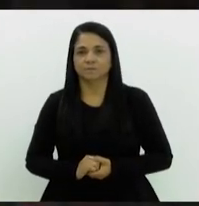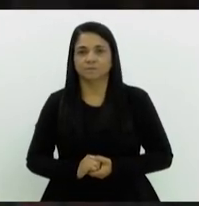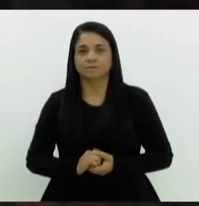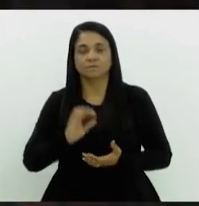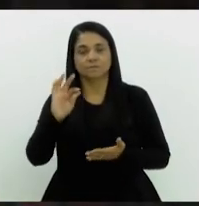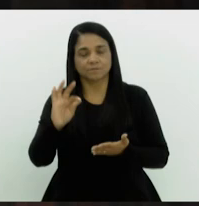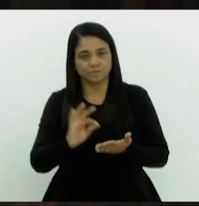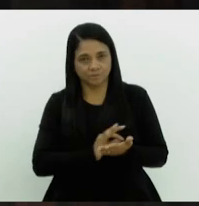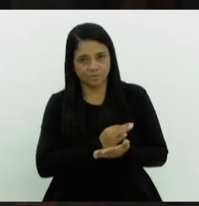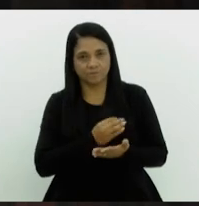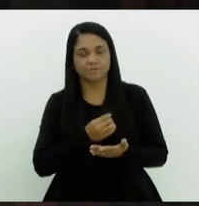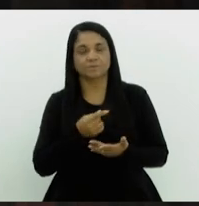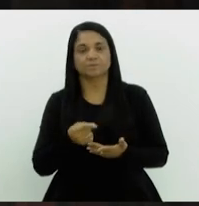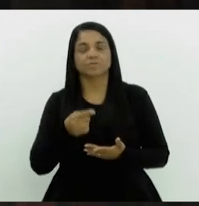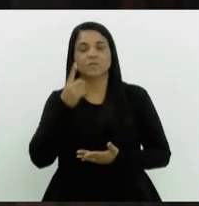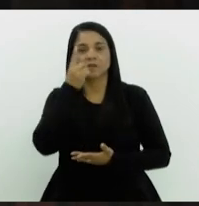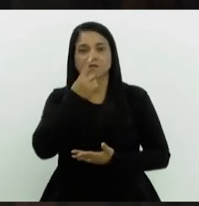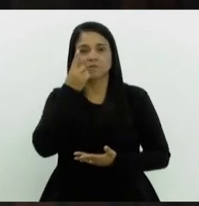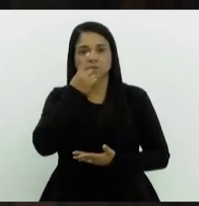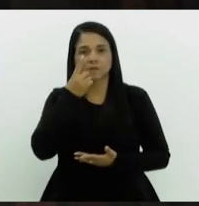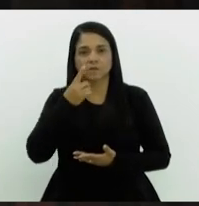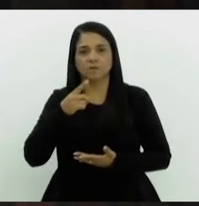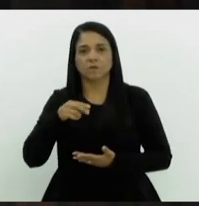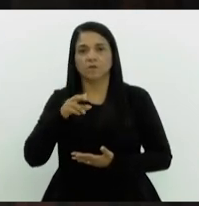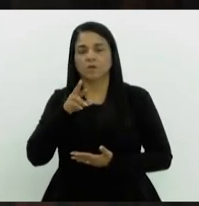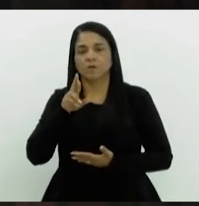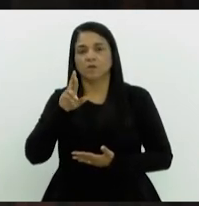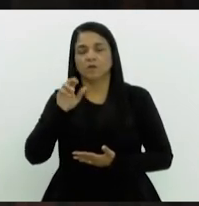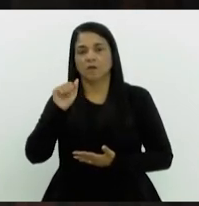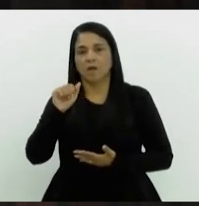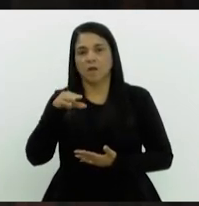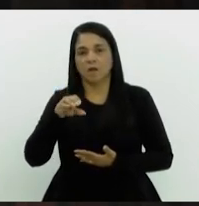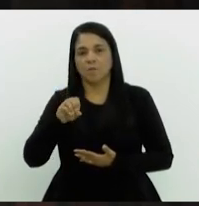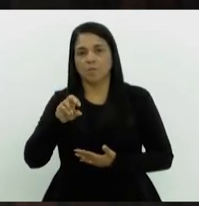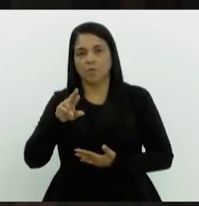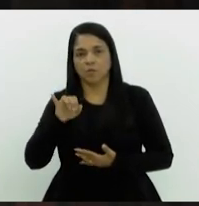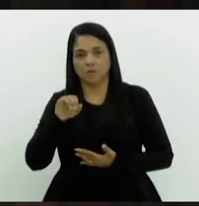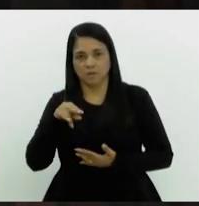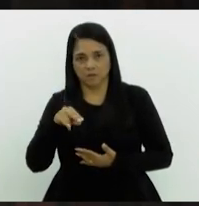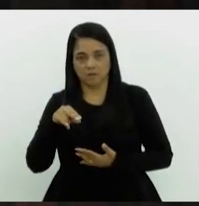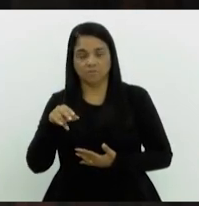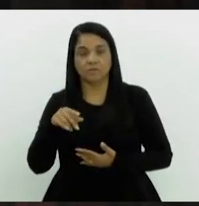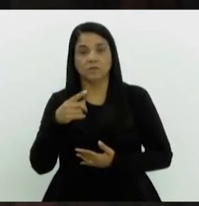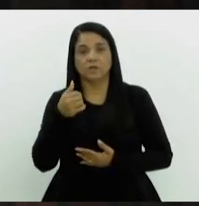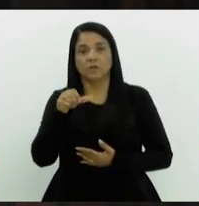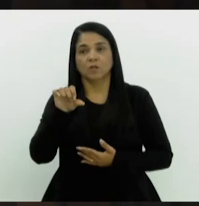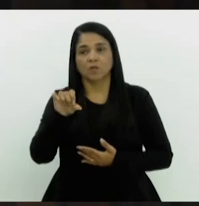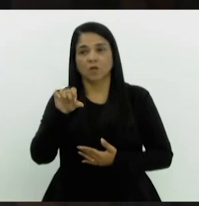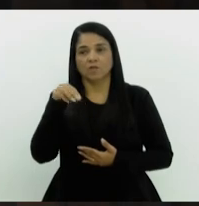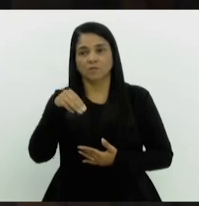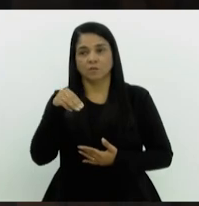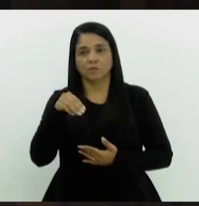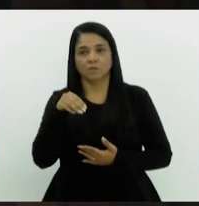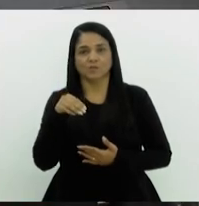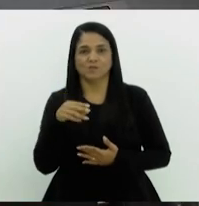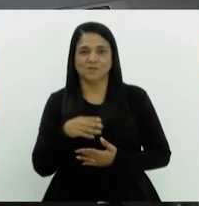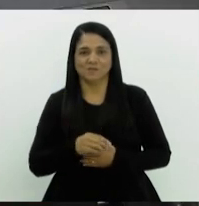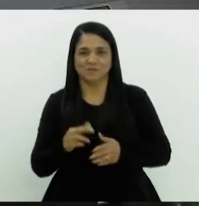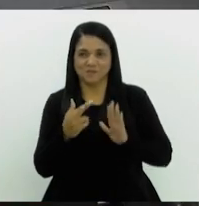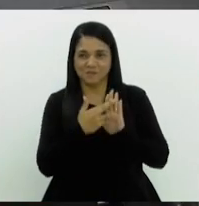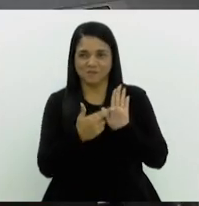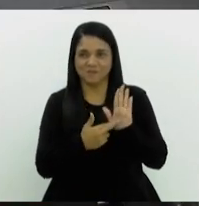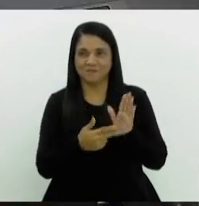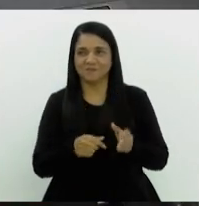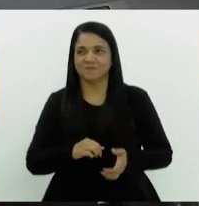Próximo orador inscrito é o nobre deputado Rodrigo Amorim, que dispõe de 9 minutos.